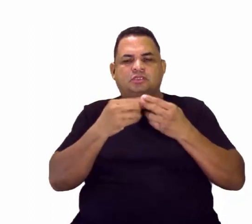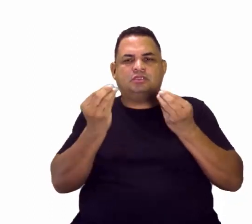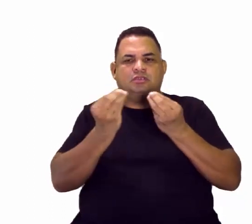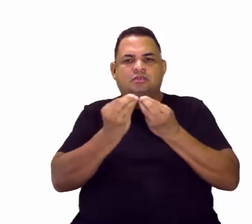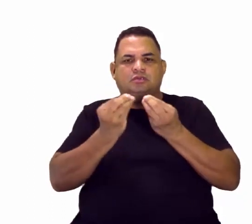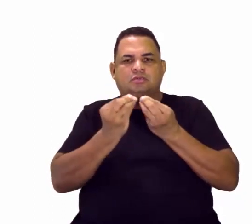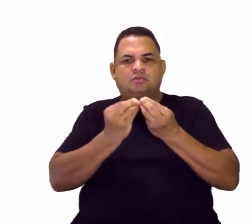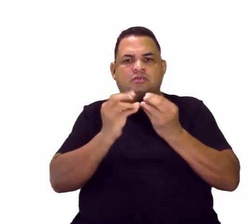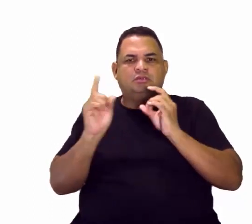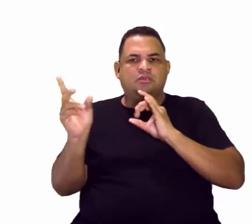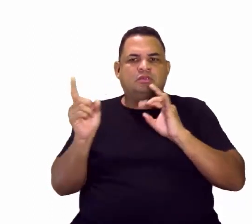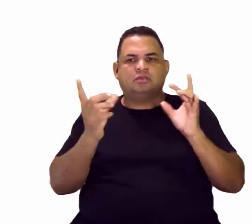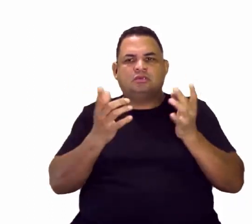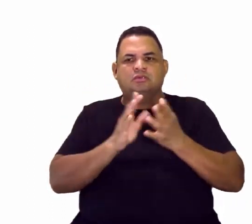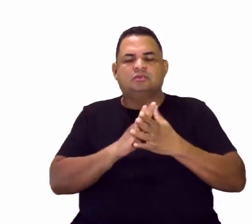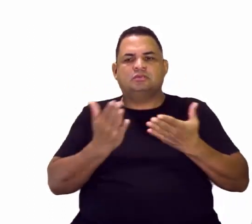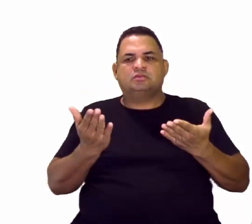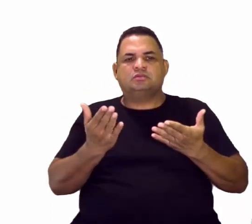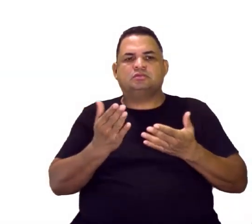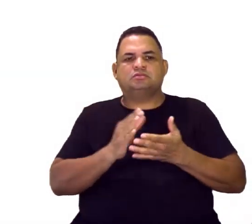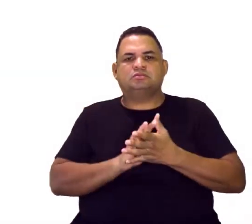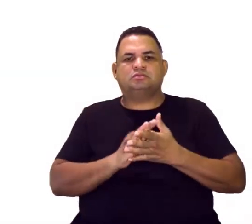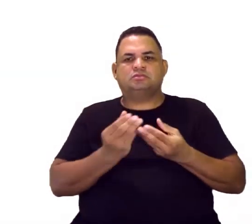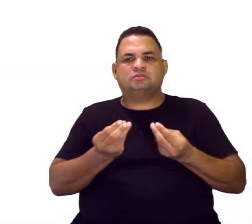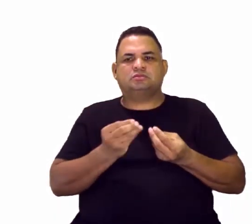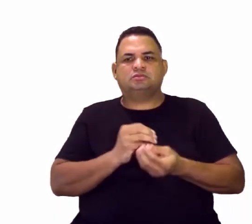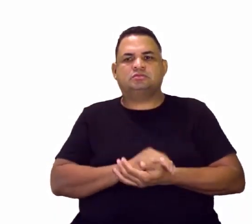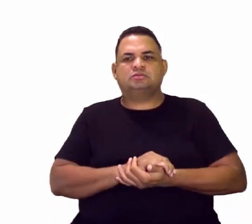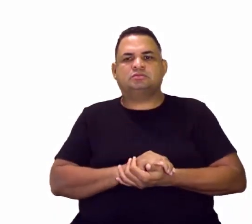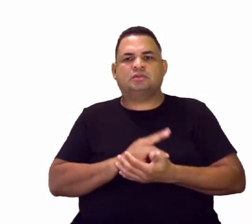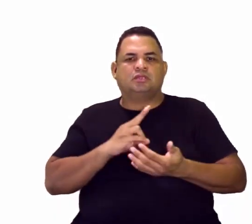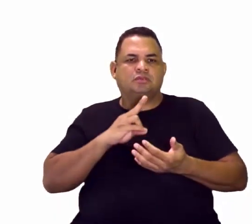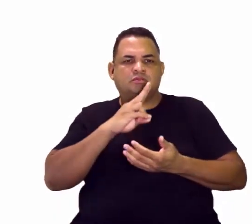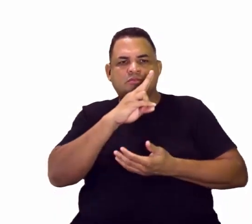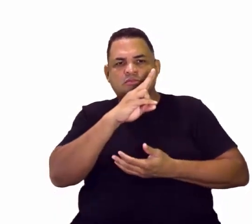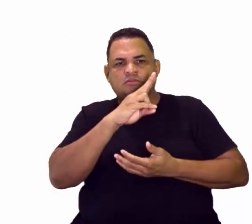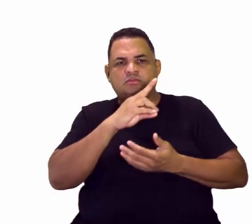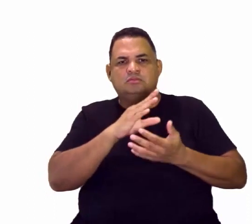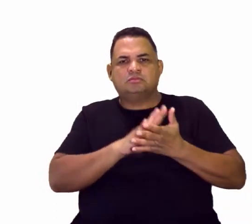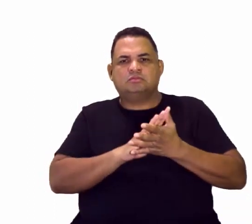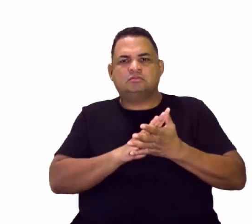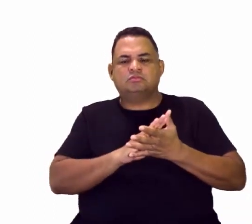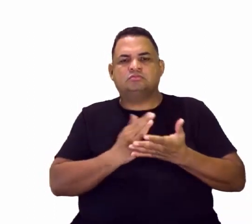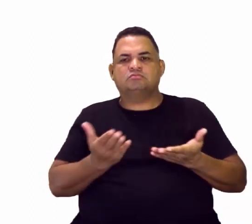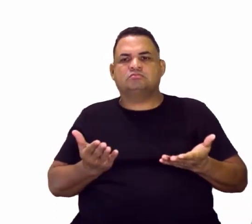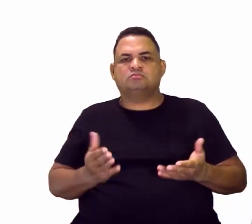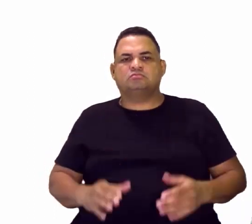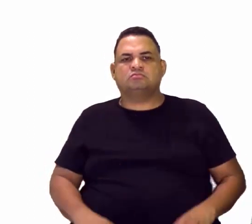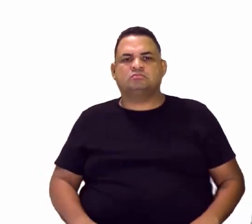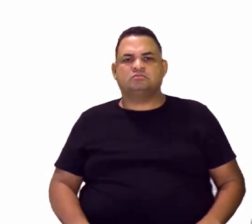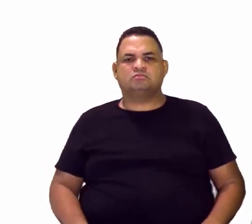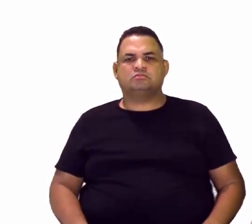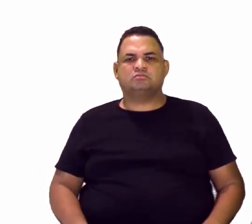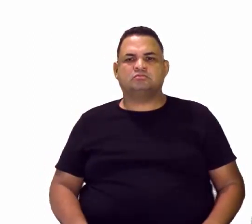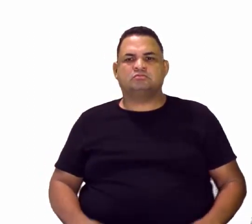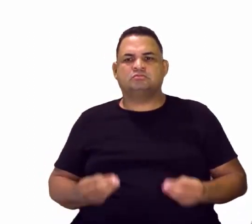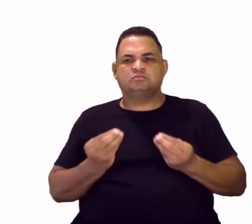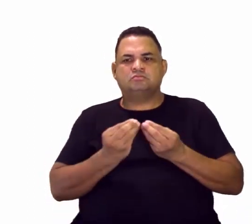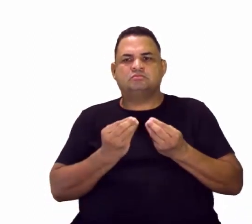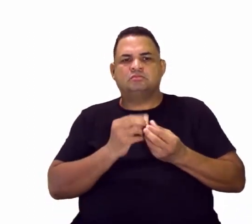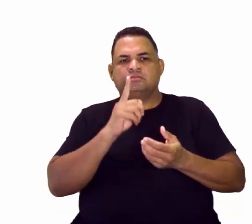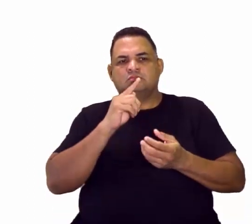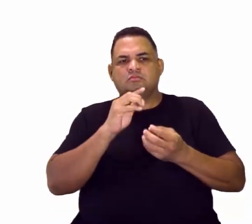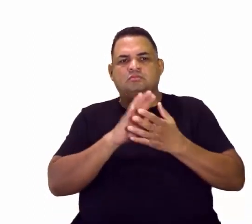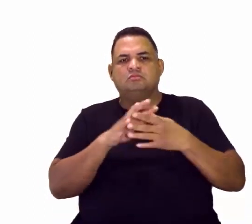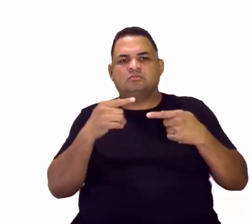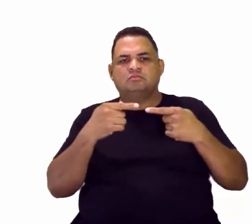uma com a outra. E aí a tensão superficial é a força com que as moléculas da